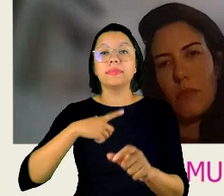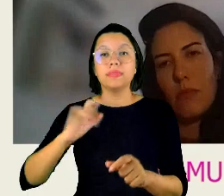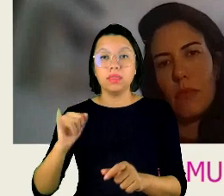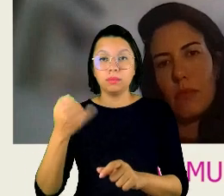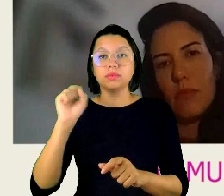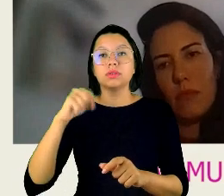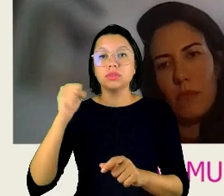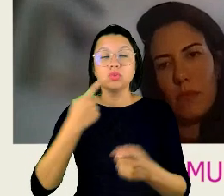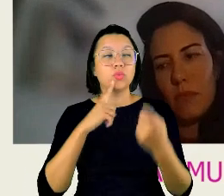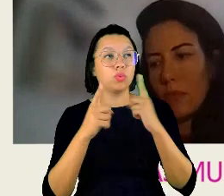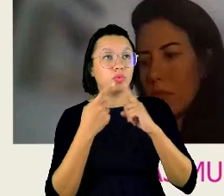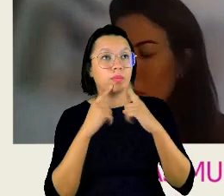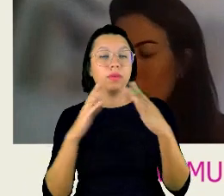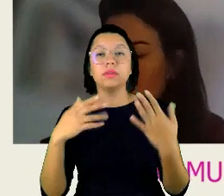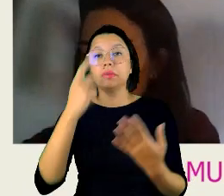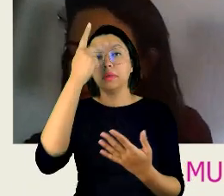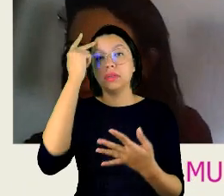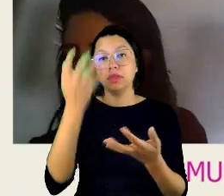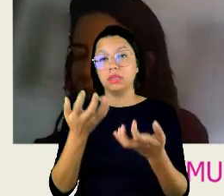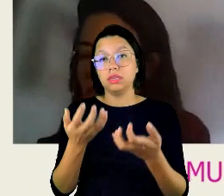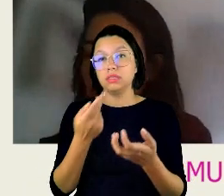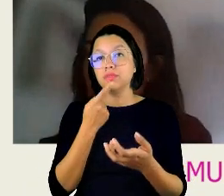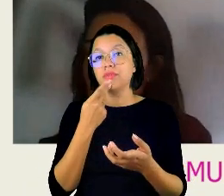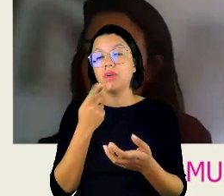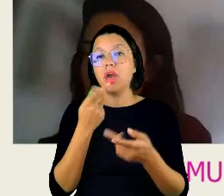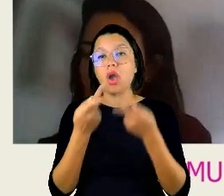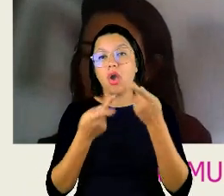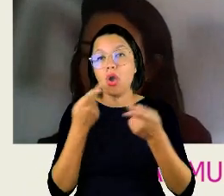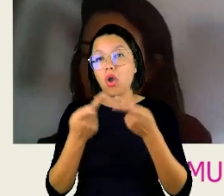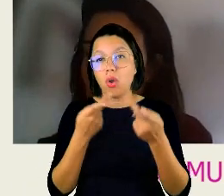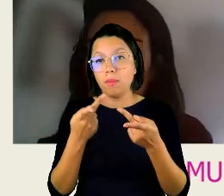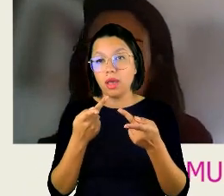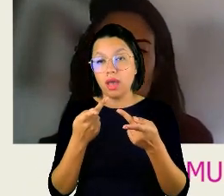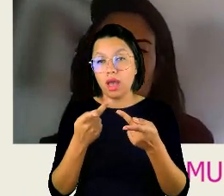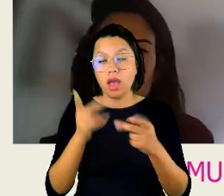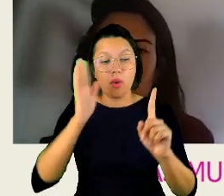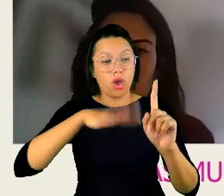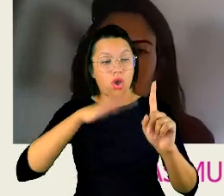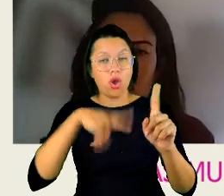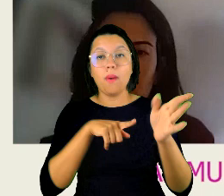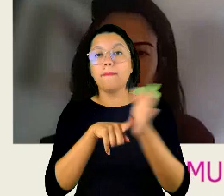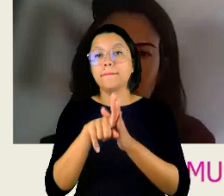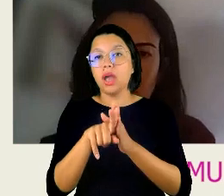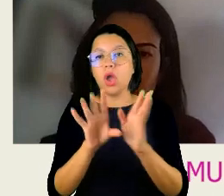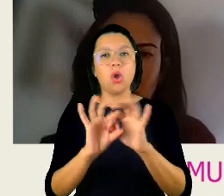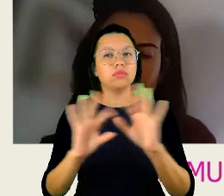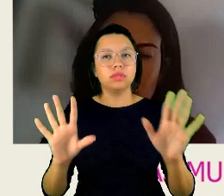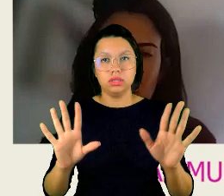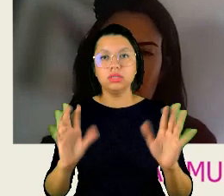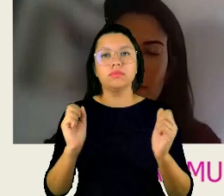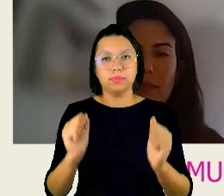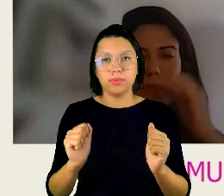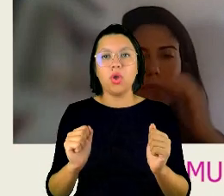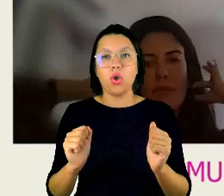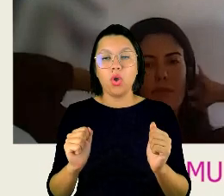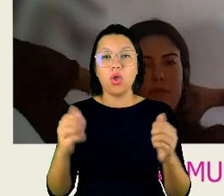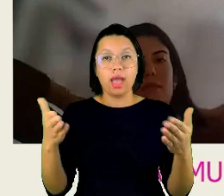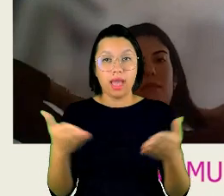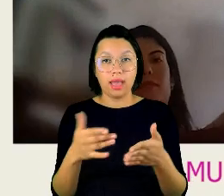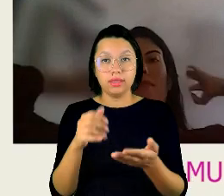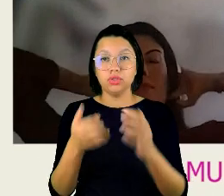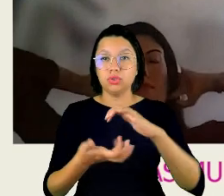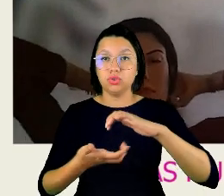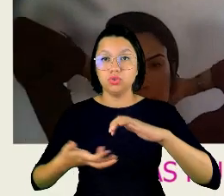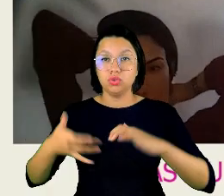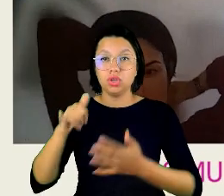sim, de um debate. Então, quem quiser mandar comentários, elogios, perguntas, fiquem à vontade, tanto por aqui pelo